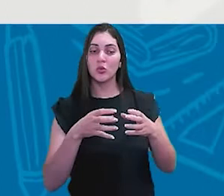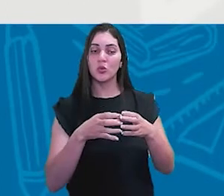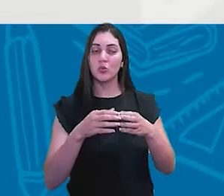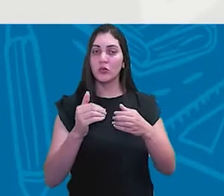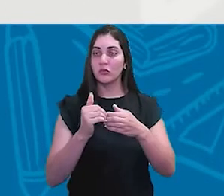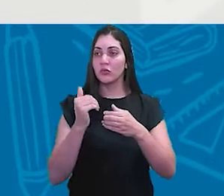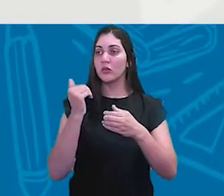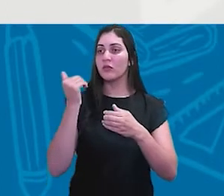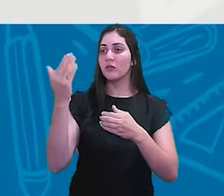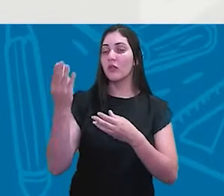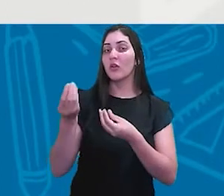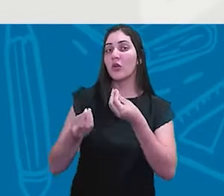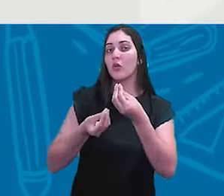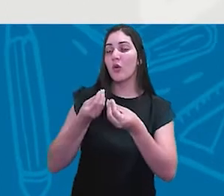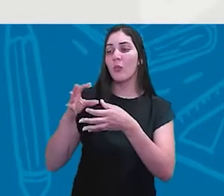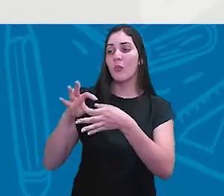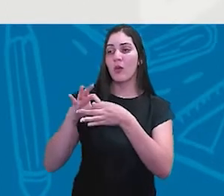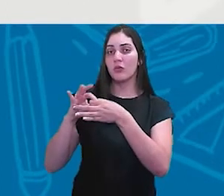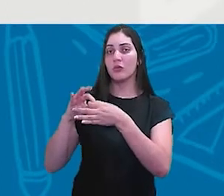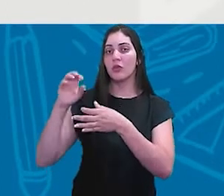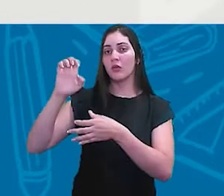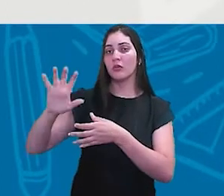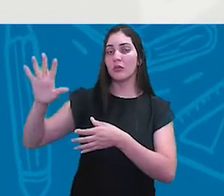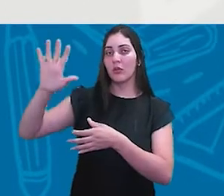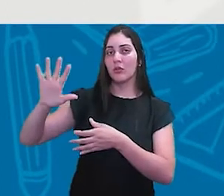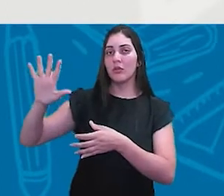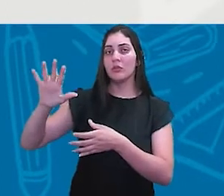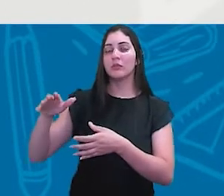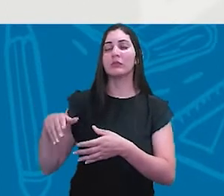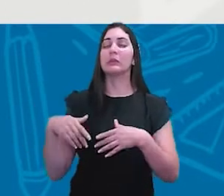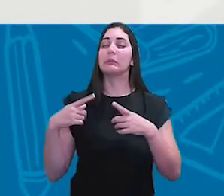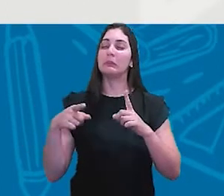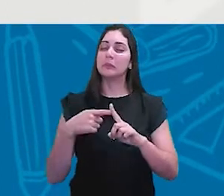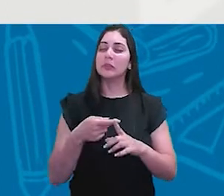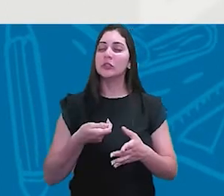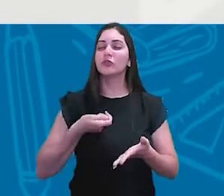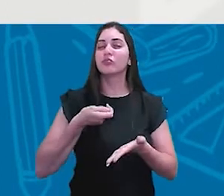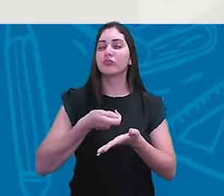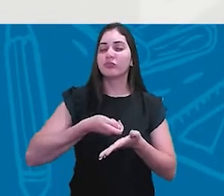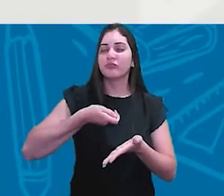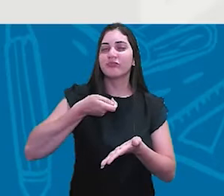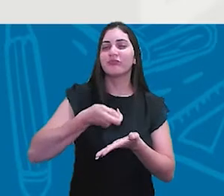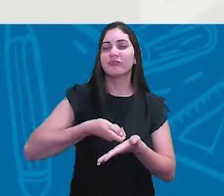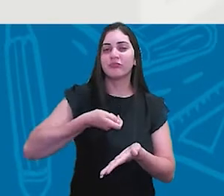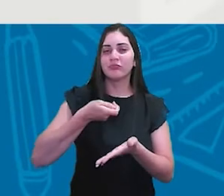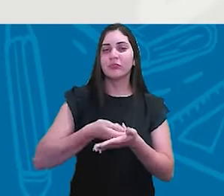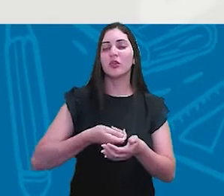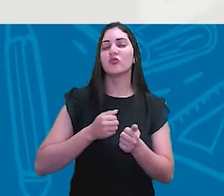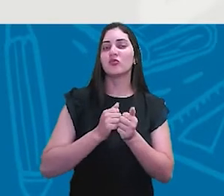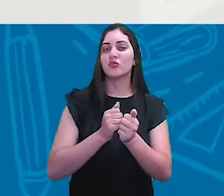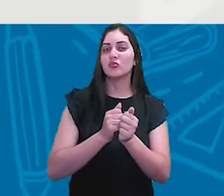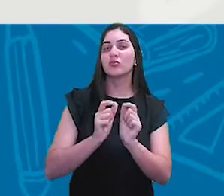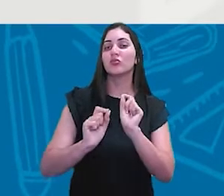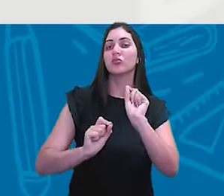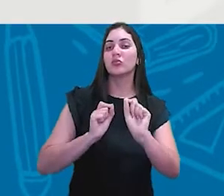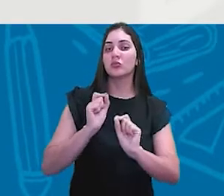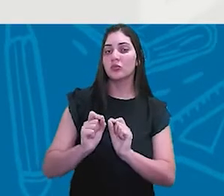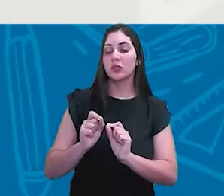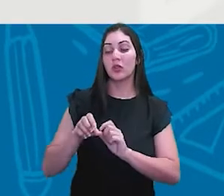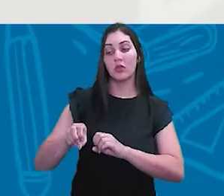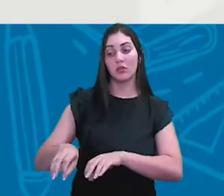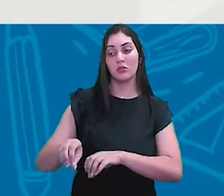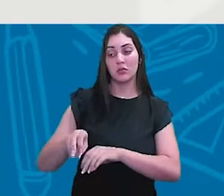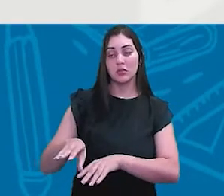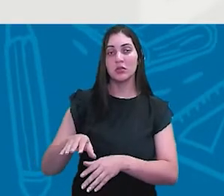como a própria União Europeia, né? Mas continua batalhando aí junto a questão da educação, né, a questão